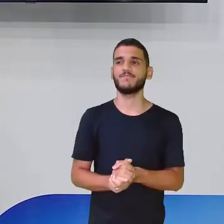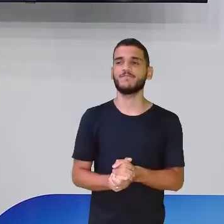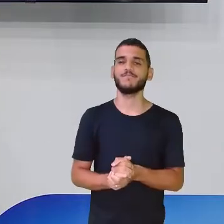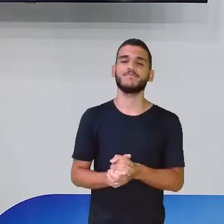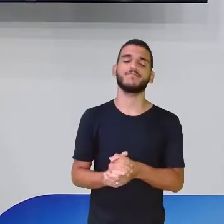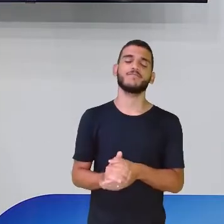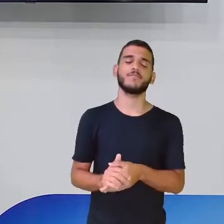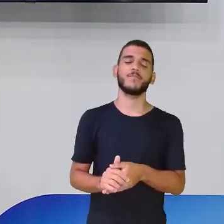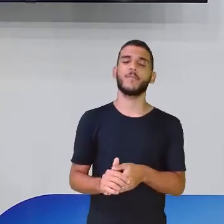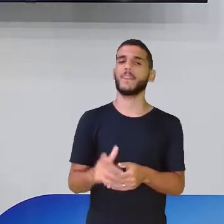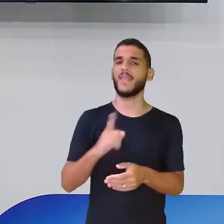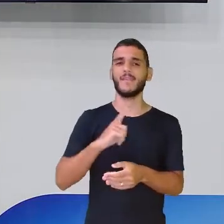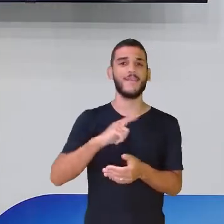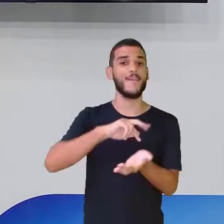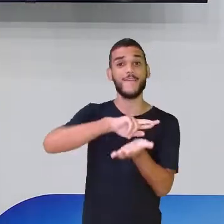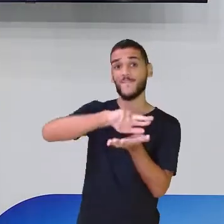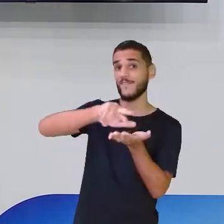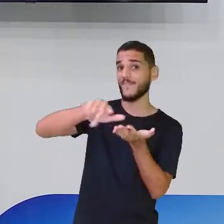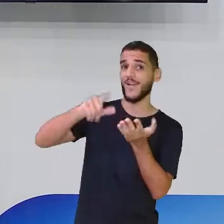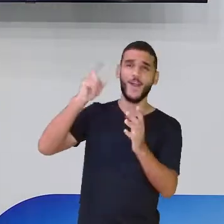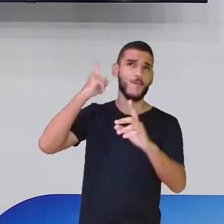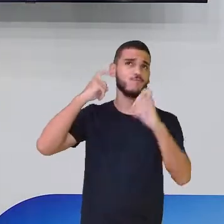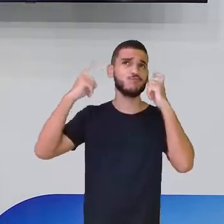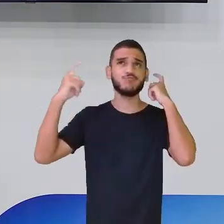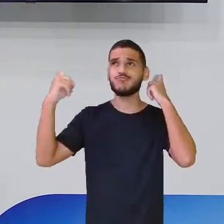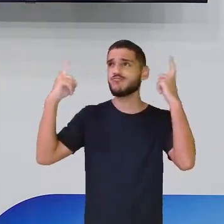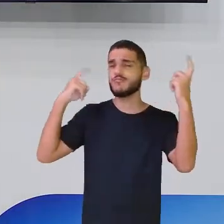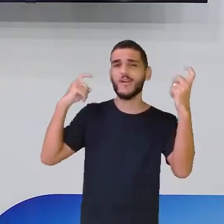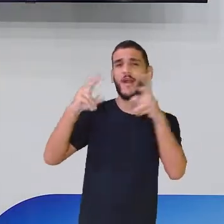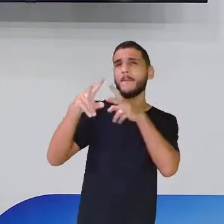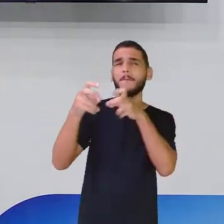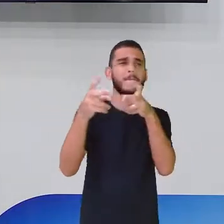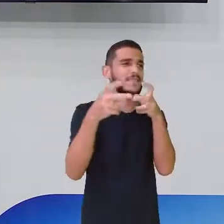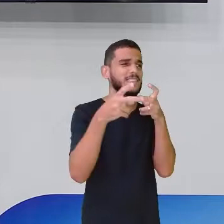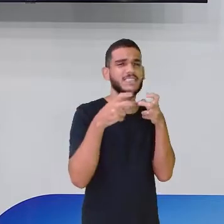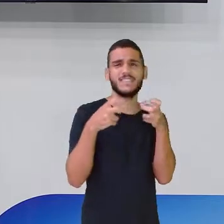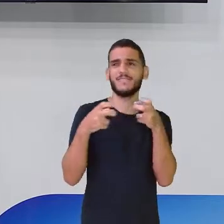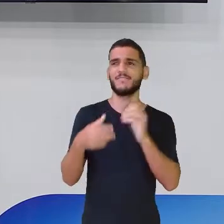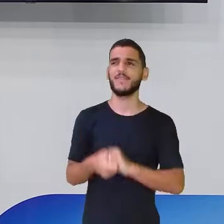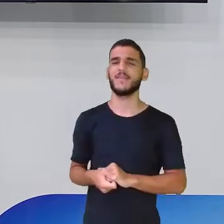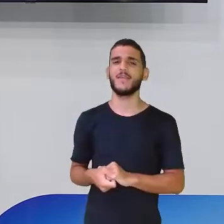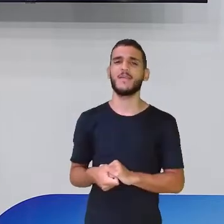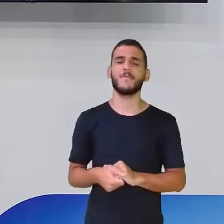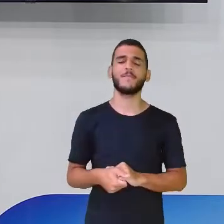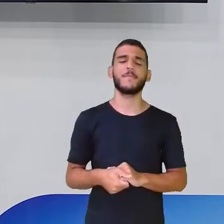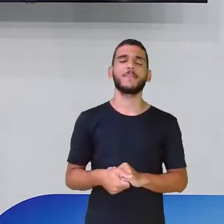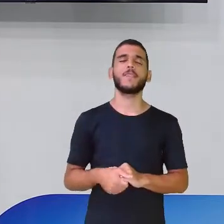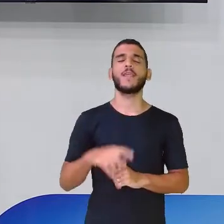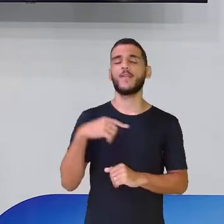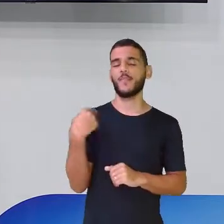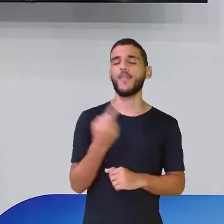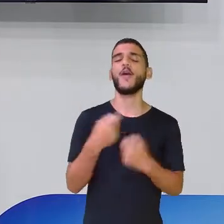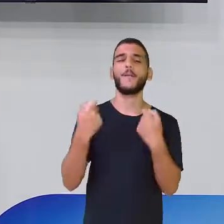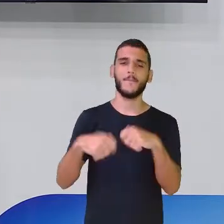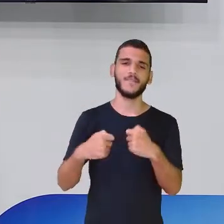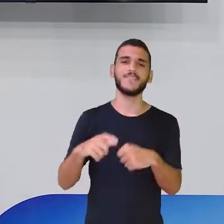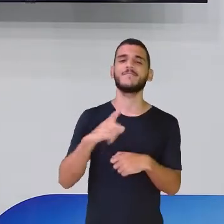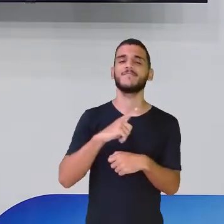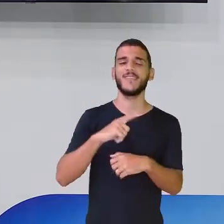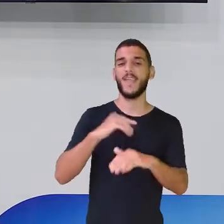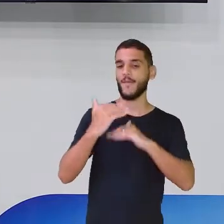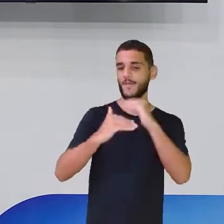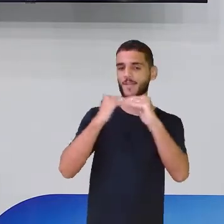aerofones, né, os instrumentos de sopro, os metais, as madeiras. Então, é essa sensibilidade que a gente precisa